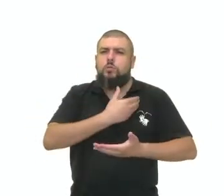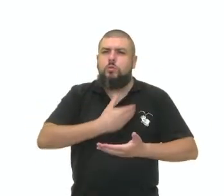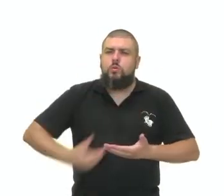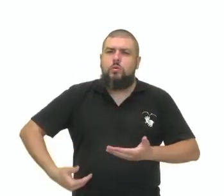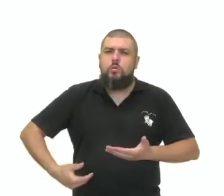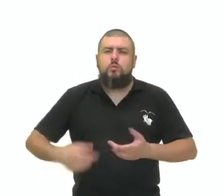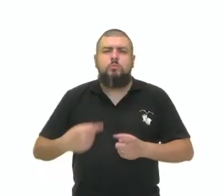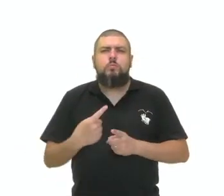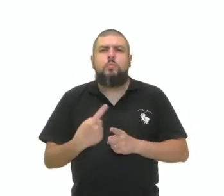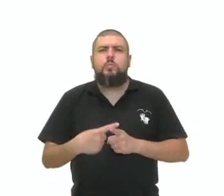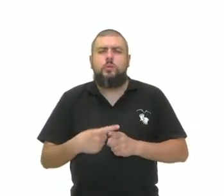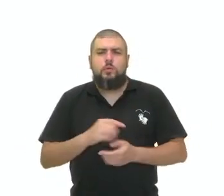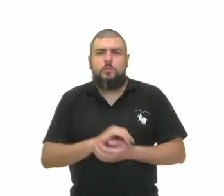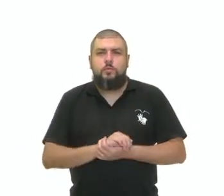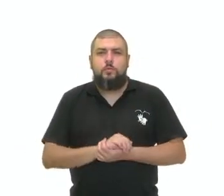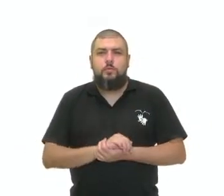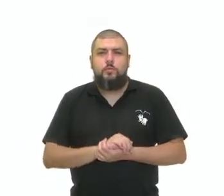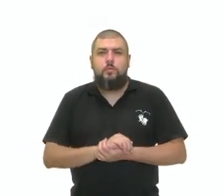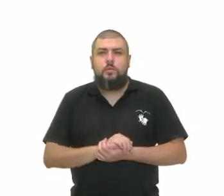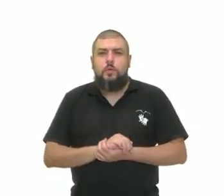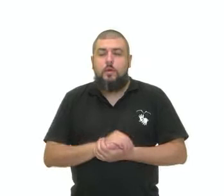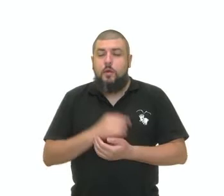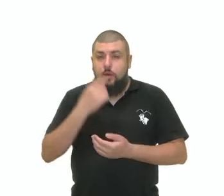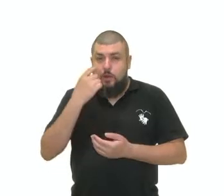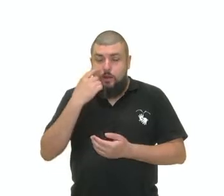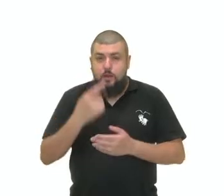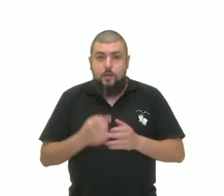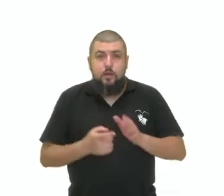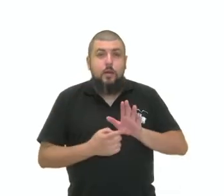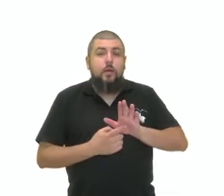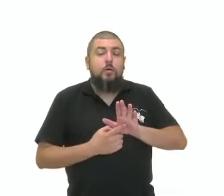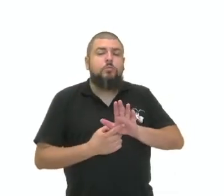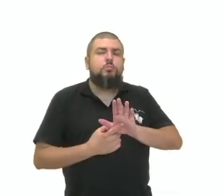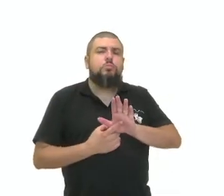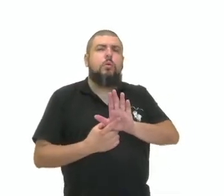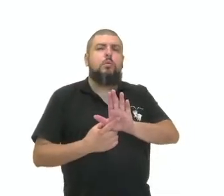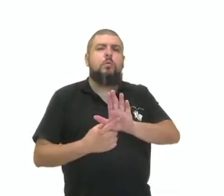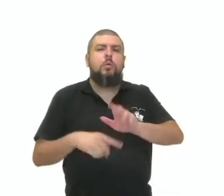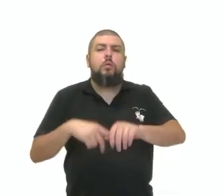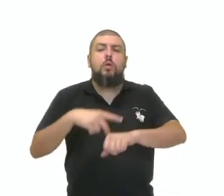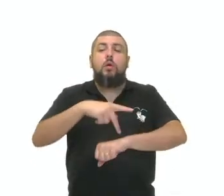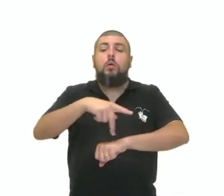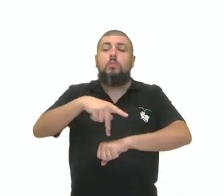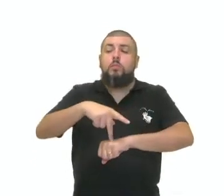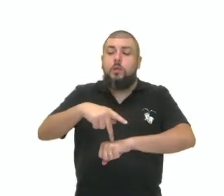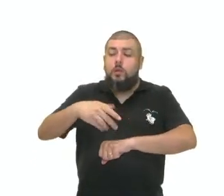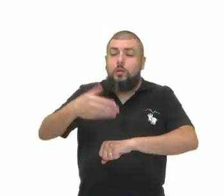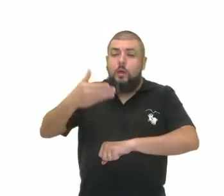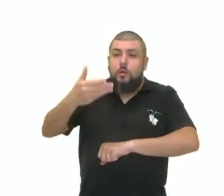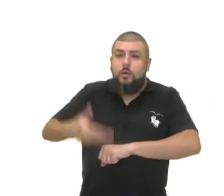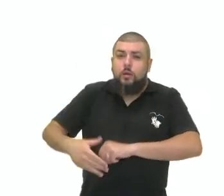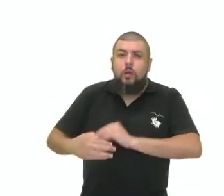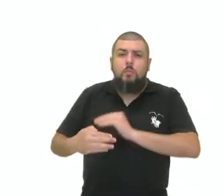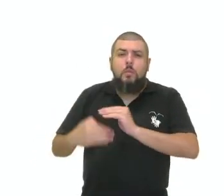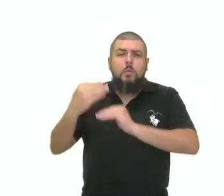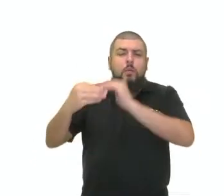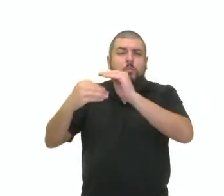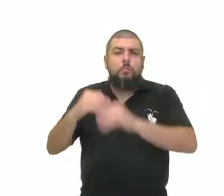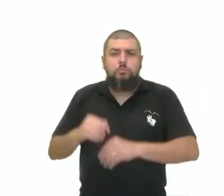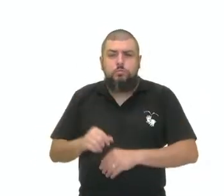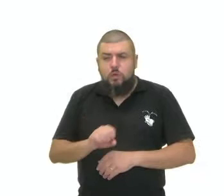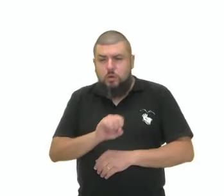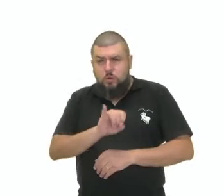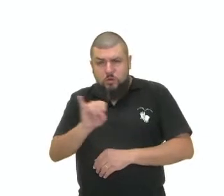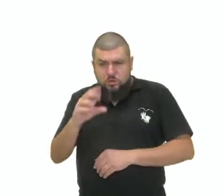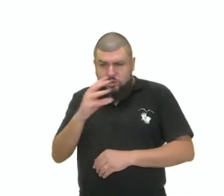oficial era uma forma de demonstrar que o país estava se desenvolvendo e progredindo. Aqueles que não estavam satisfeitos